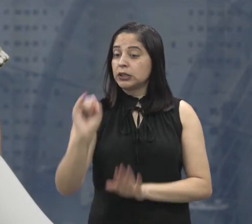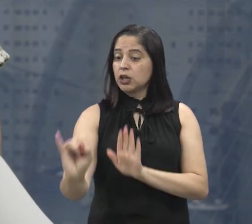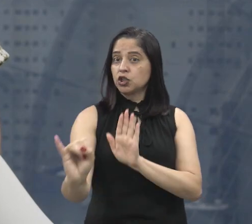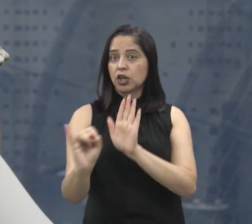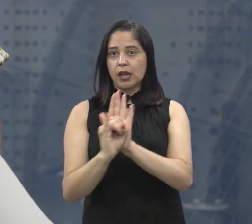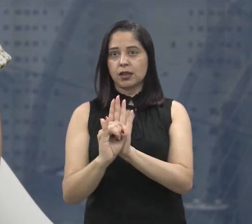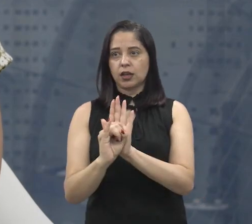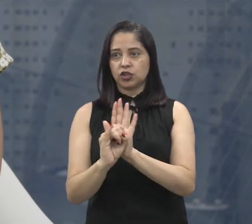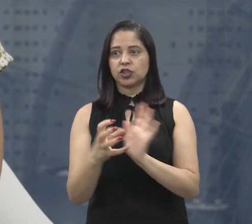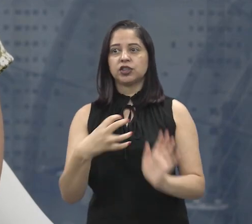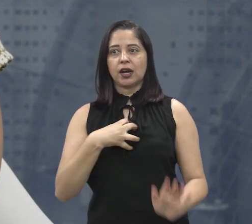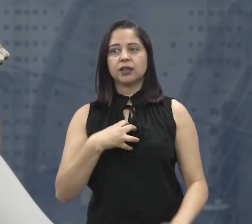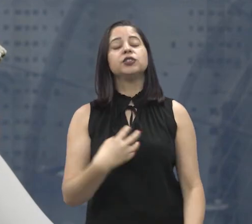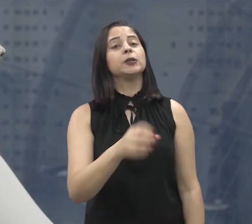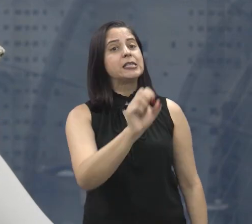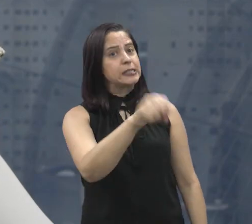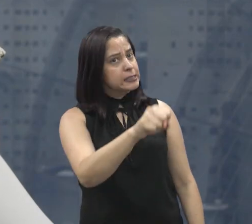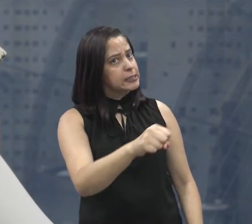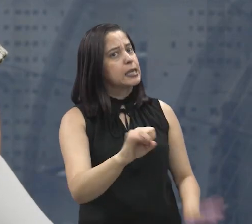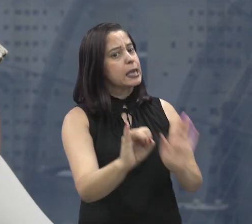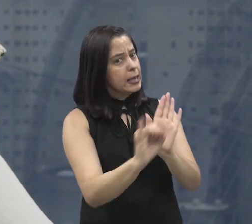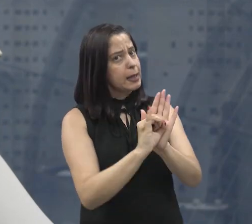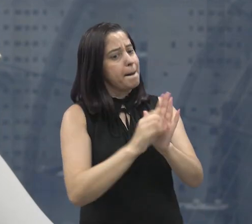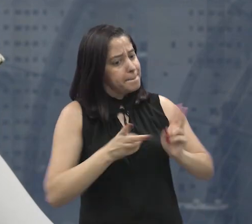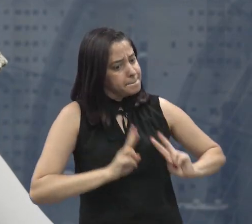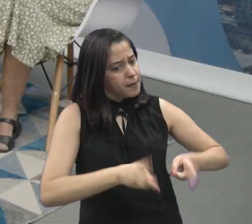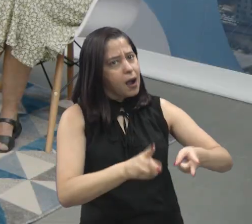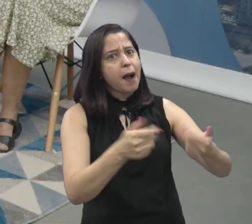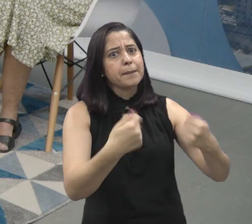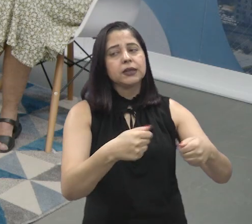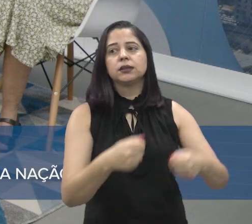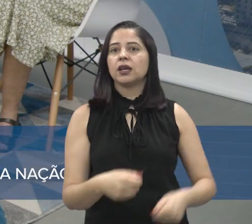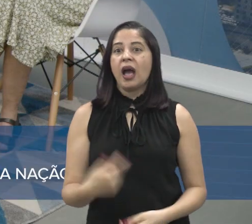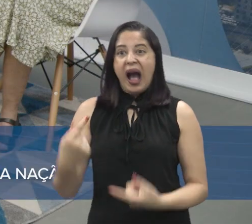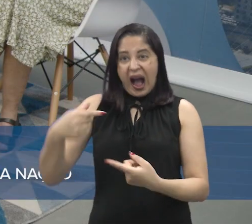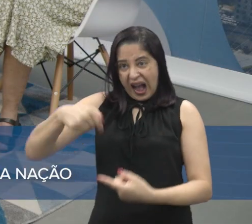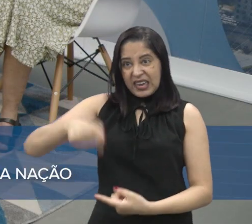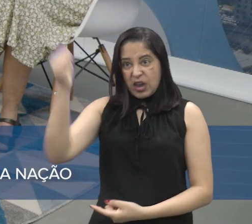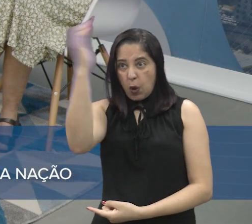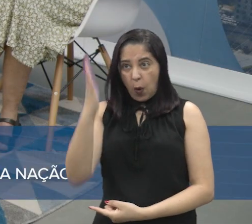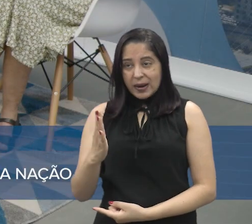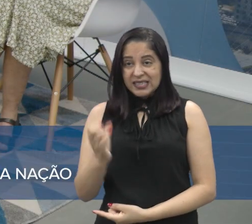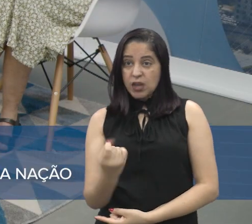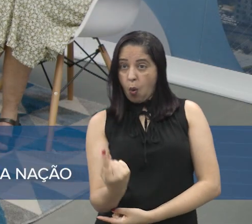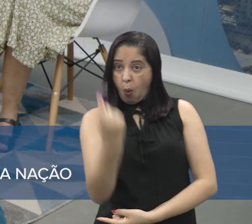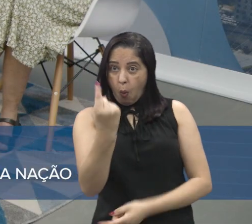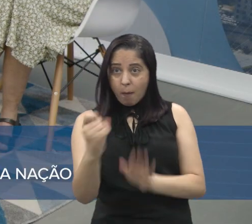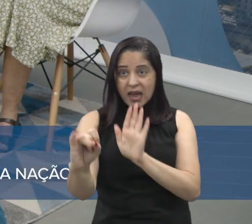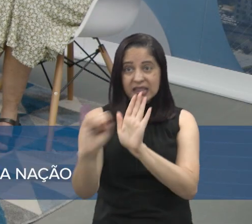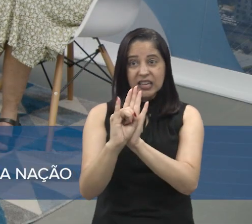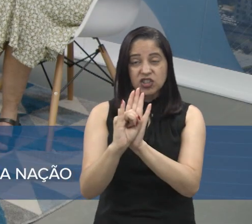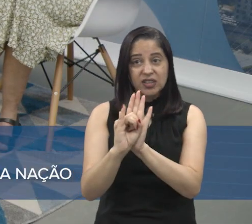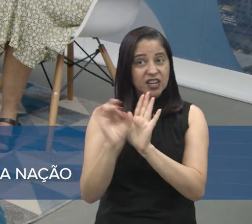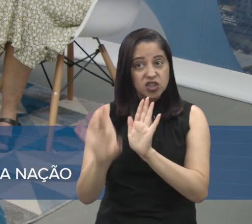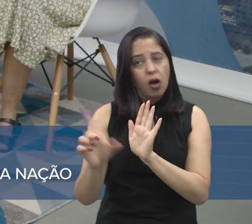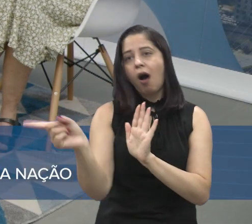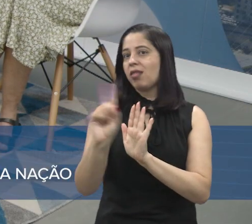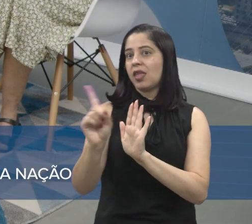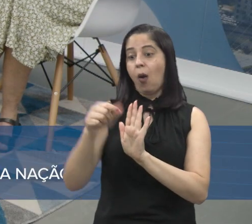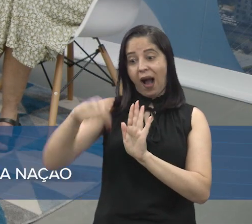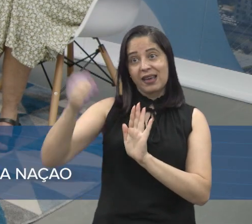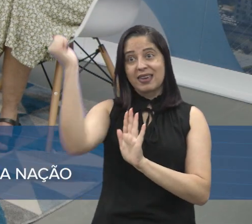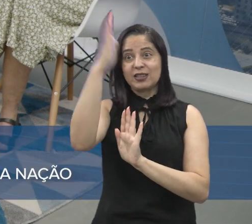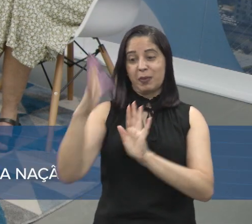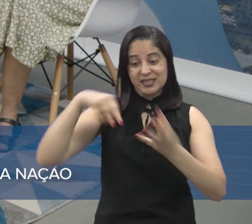passagens, né? Nossas crianças e adolescentes. E isso é forte para a nação. E eu não digo identidade